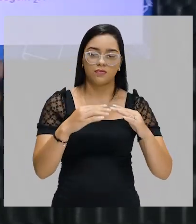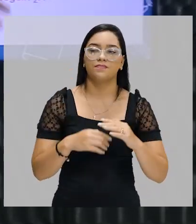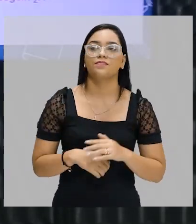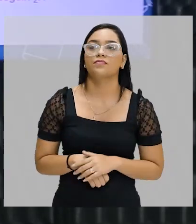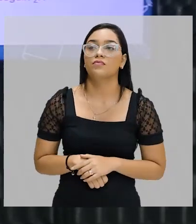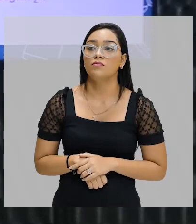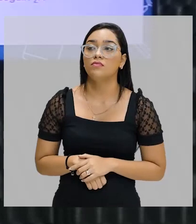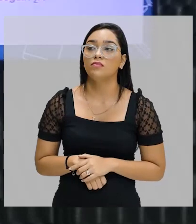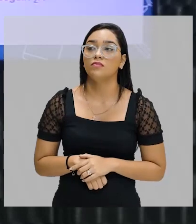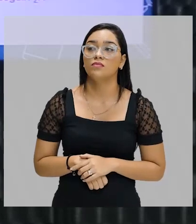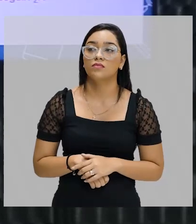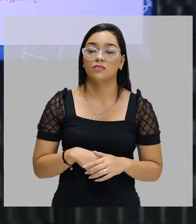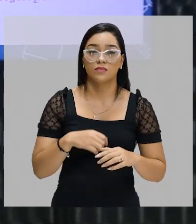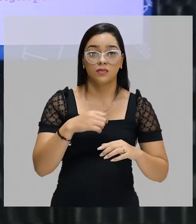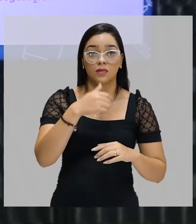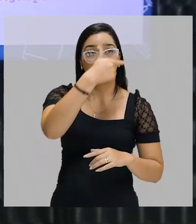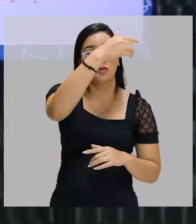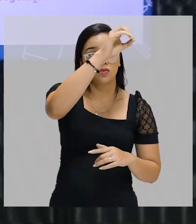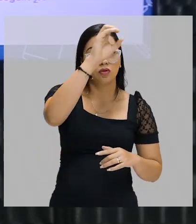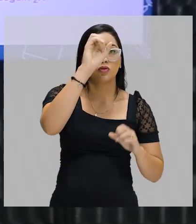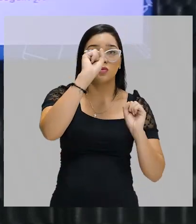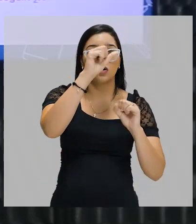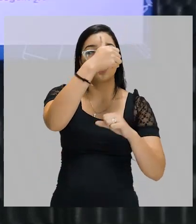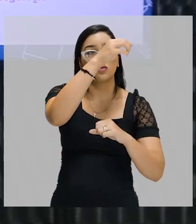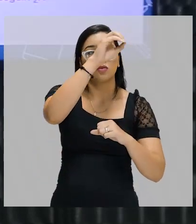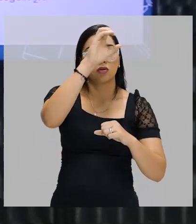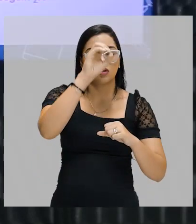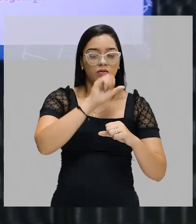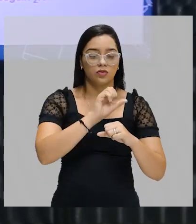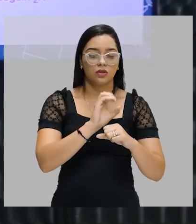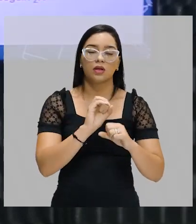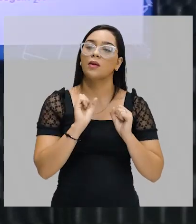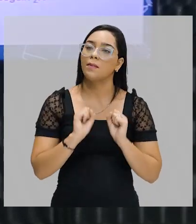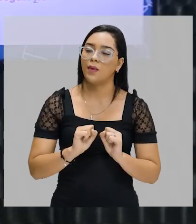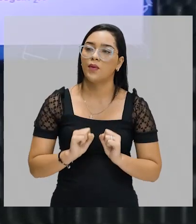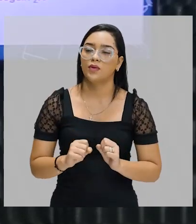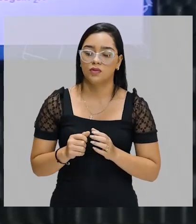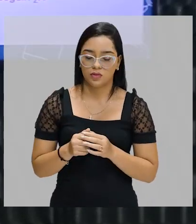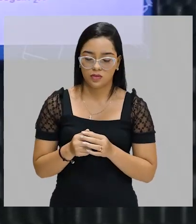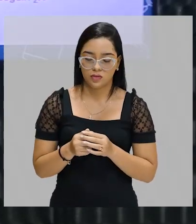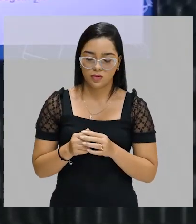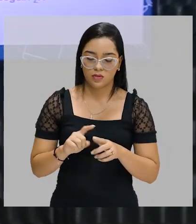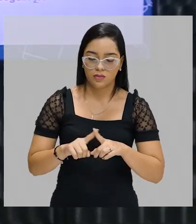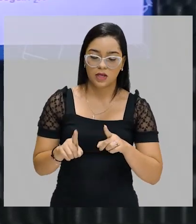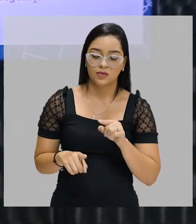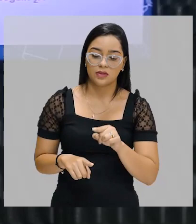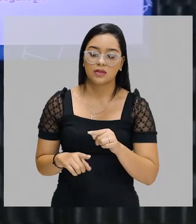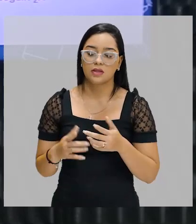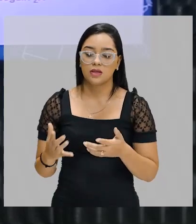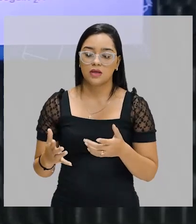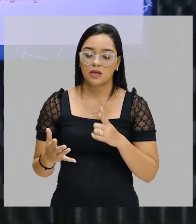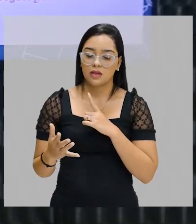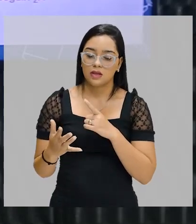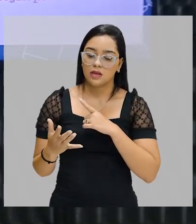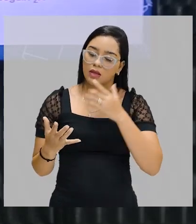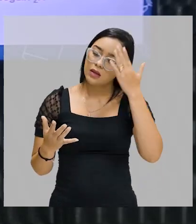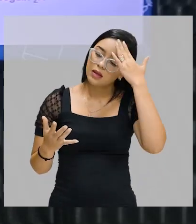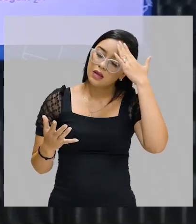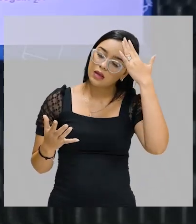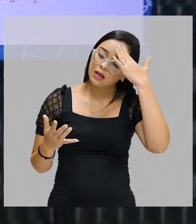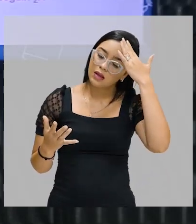lado. Esse 200 poderia estar aqui na frente. Tá ok? Mas você já iria entender